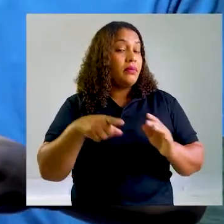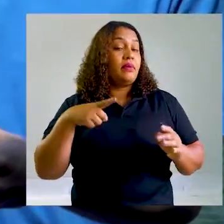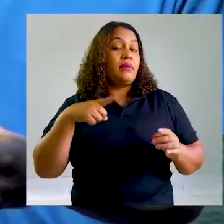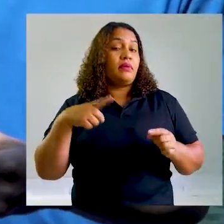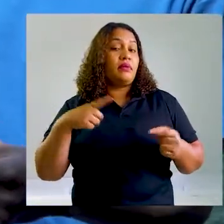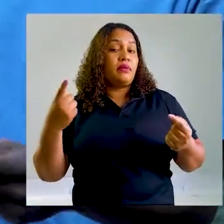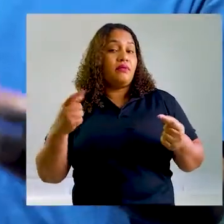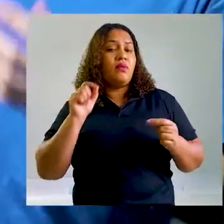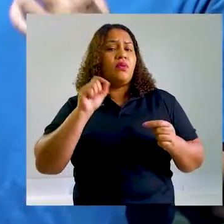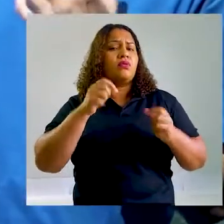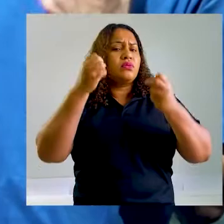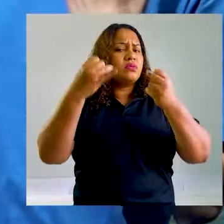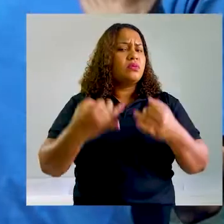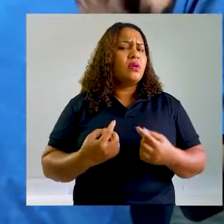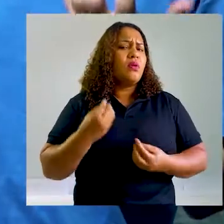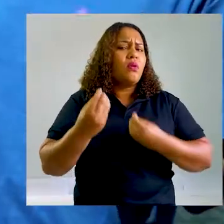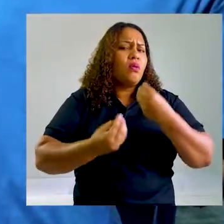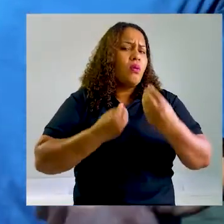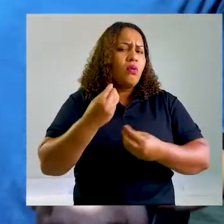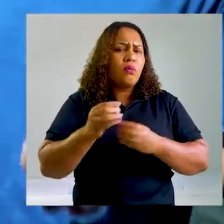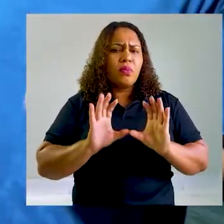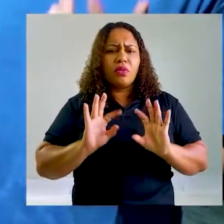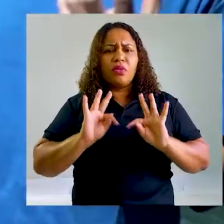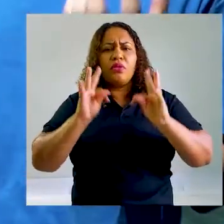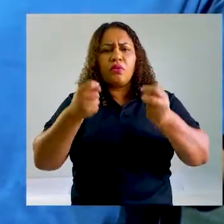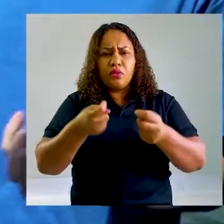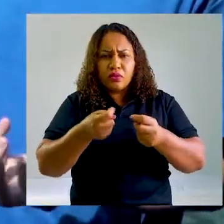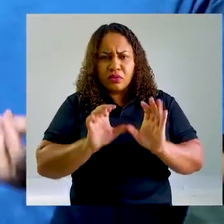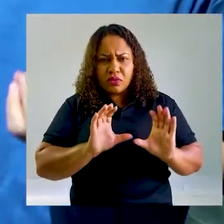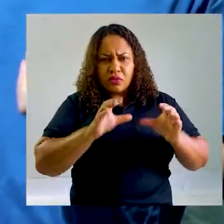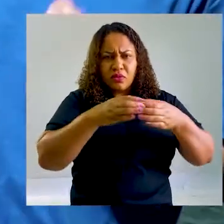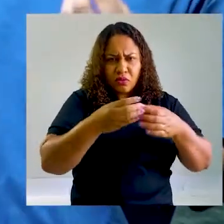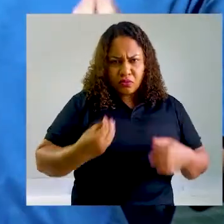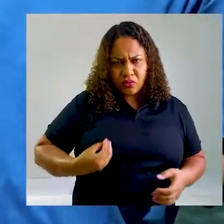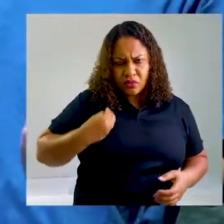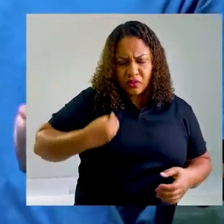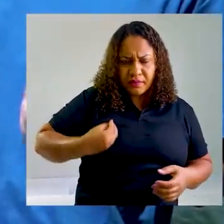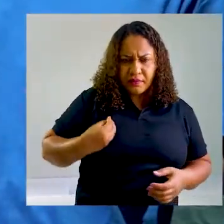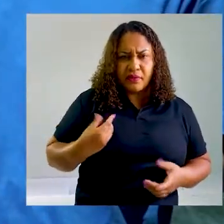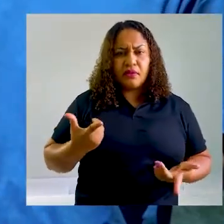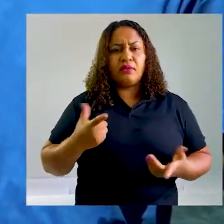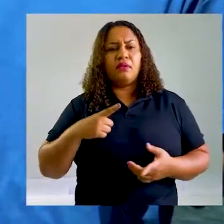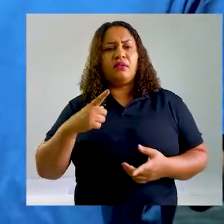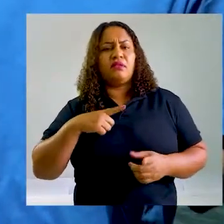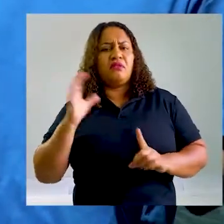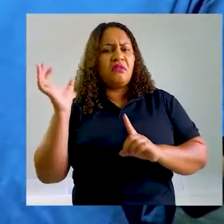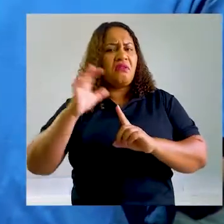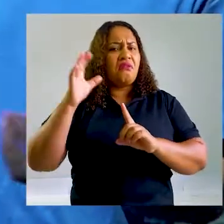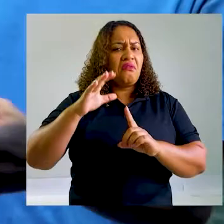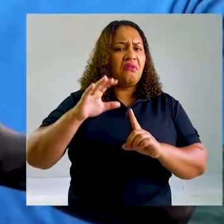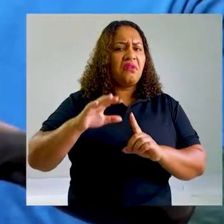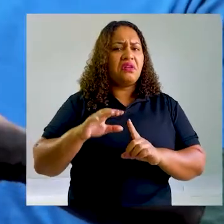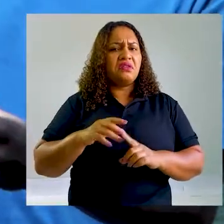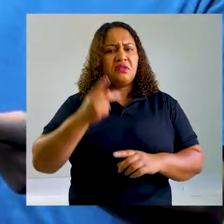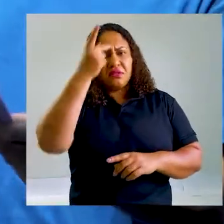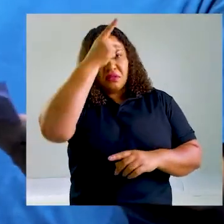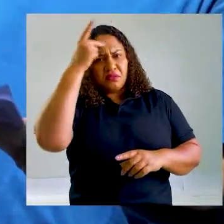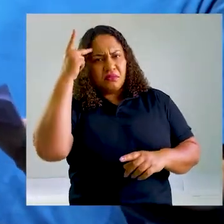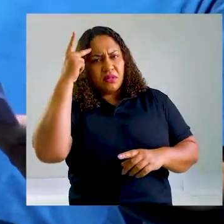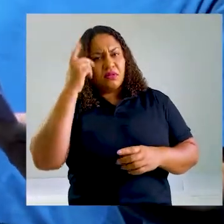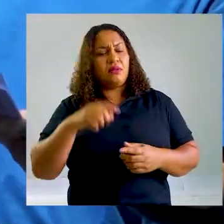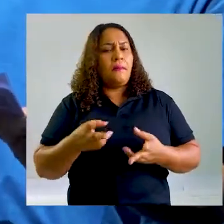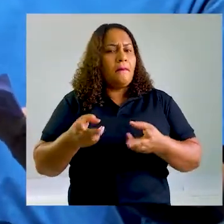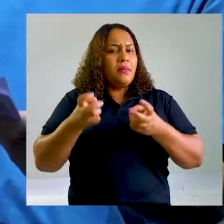ver com o que o senhor falou, como que toda essa estrutura, né, de vida vem se comportando com essas interações humanas, né? A gente